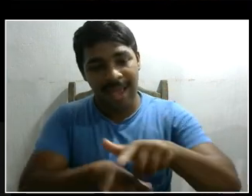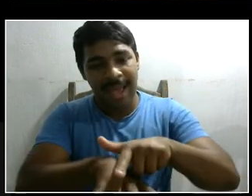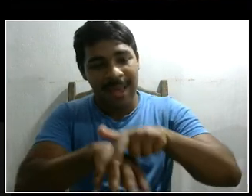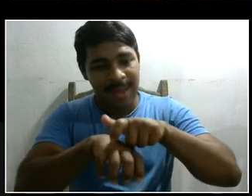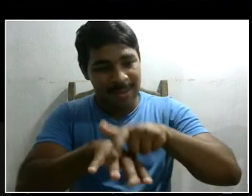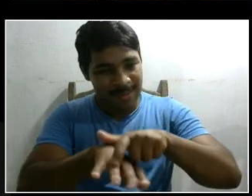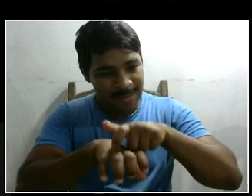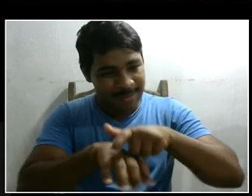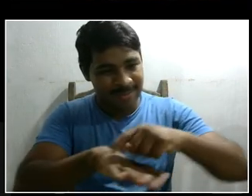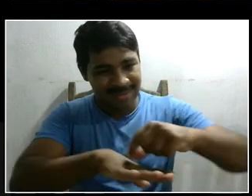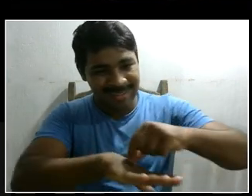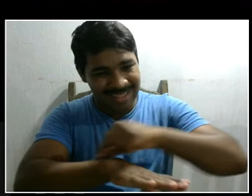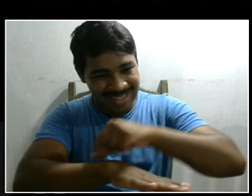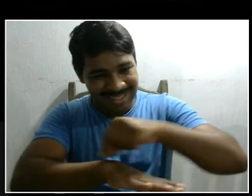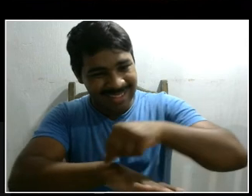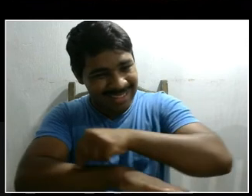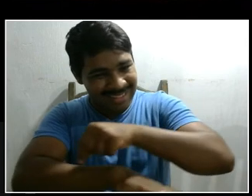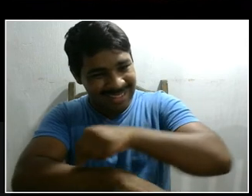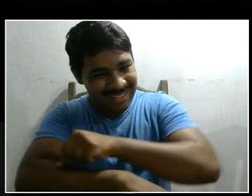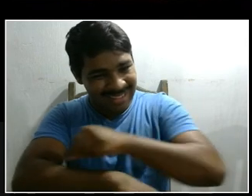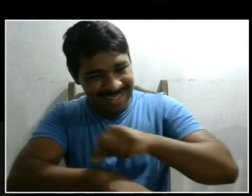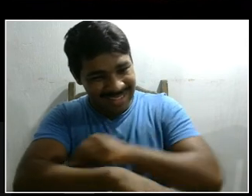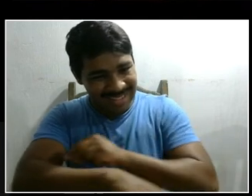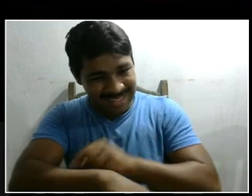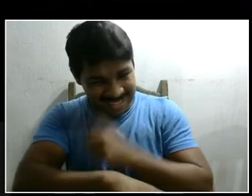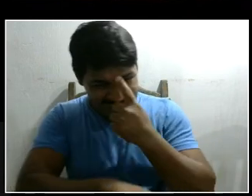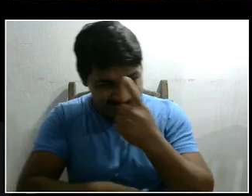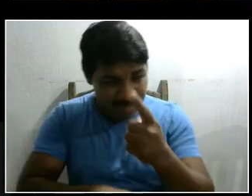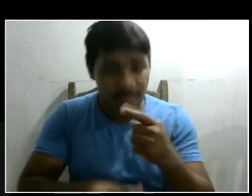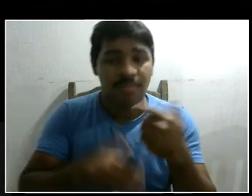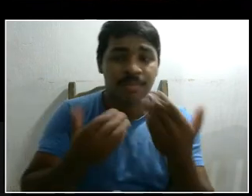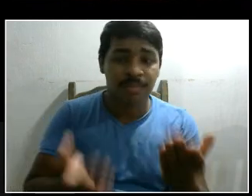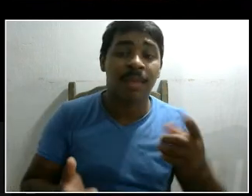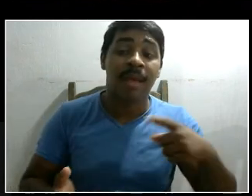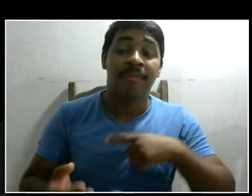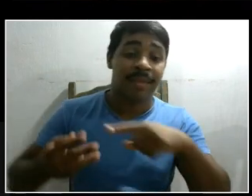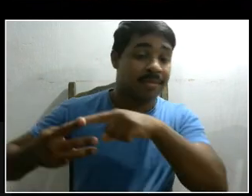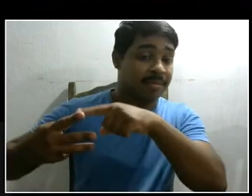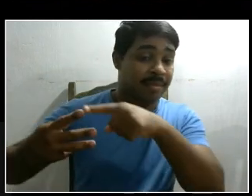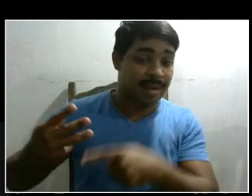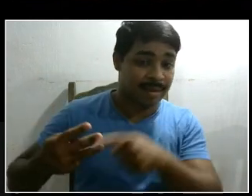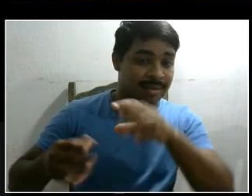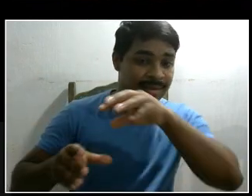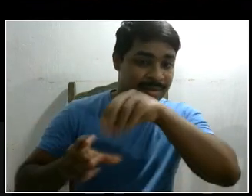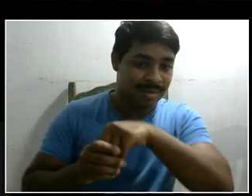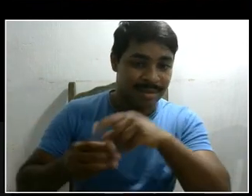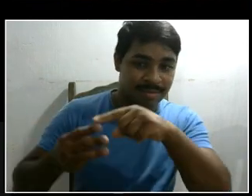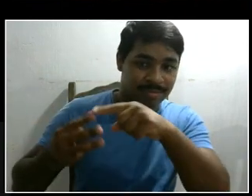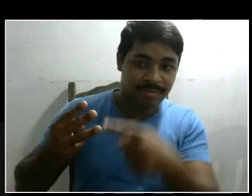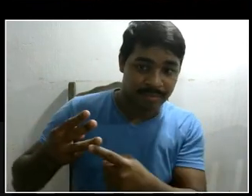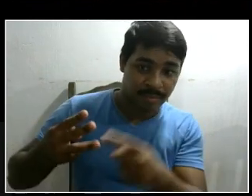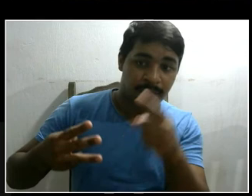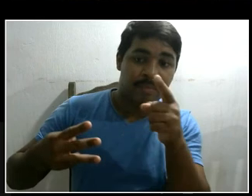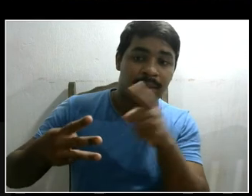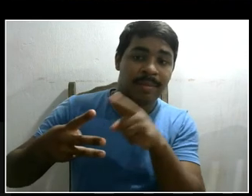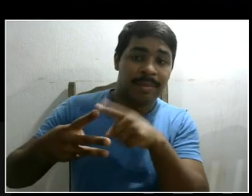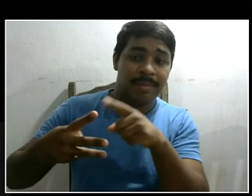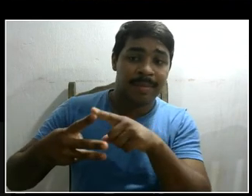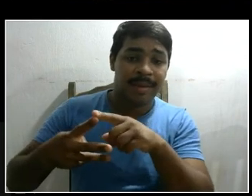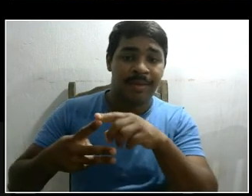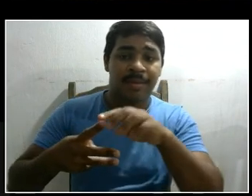divide em três, que é o tecido chamado tecido muscular estriado esquelético. Esse tecido estriado muscular